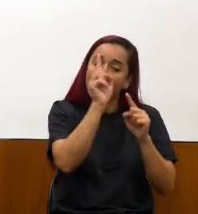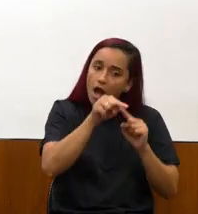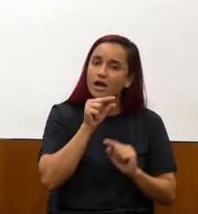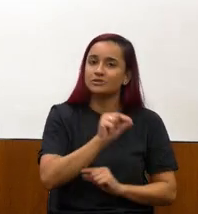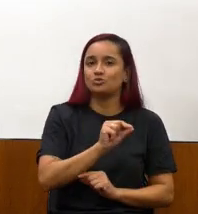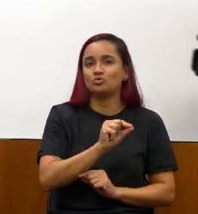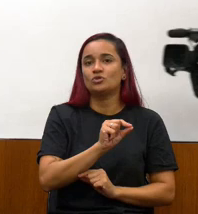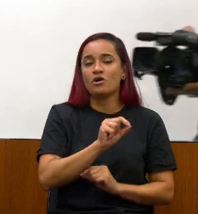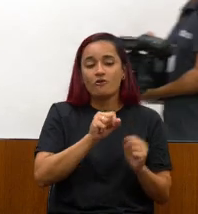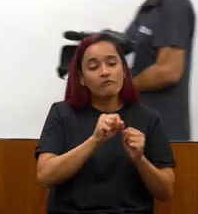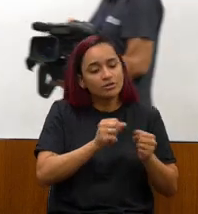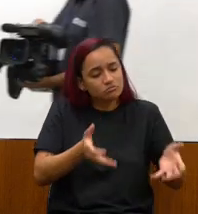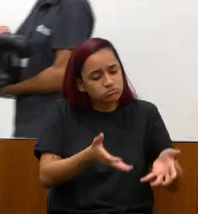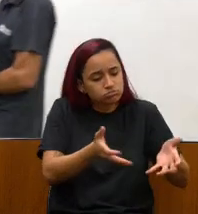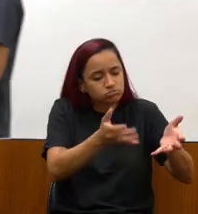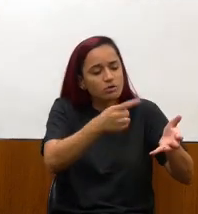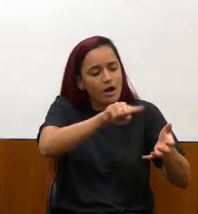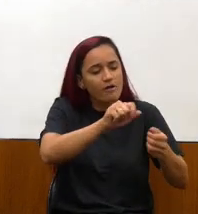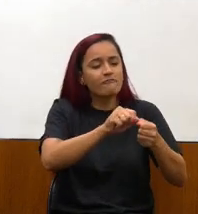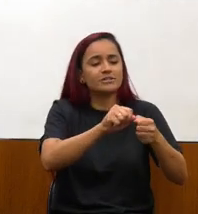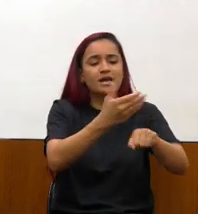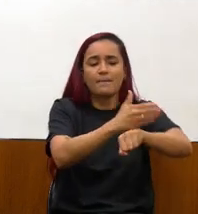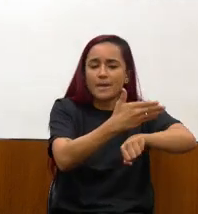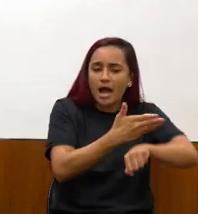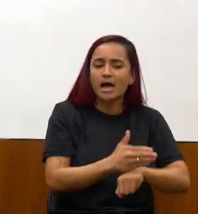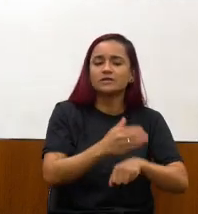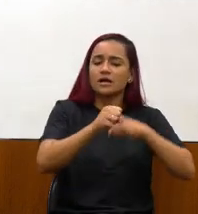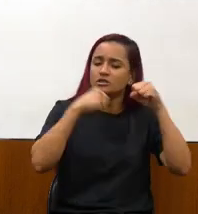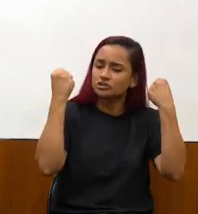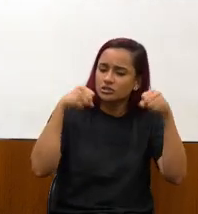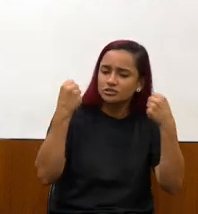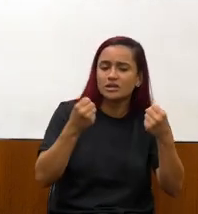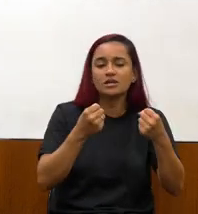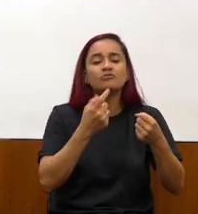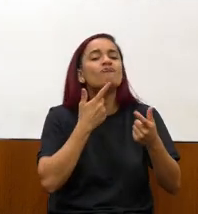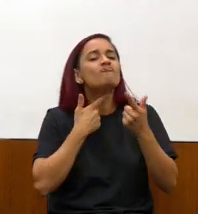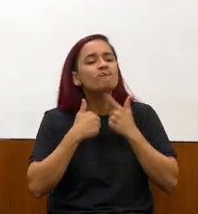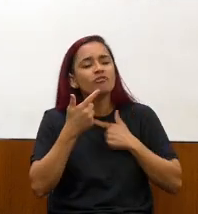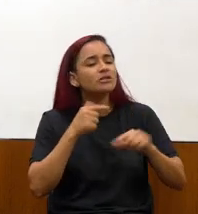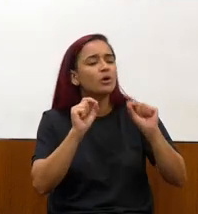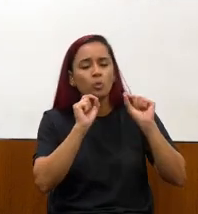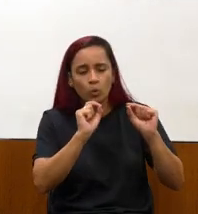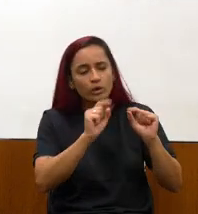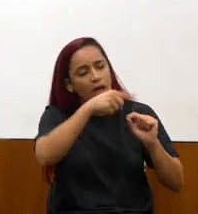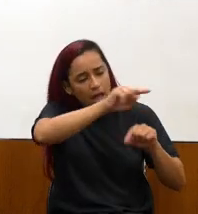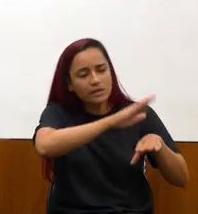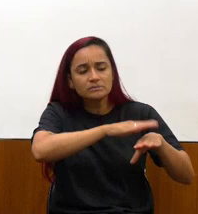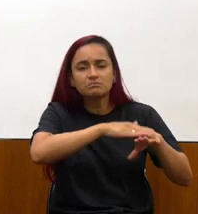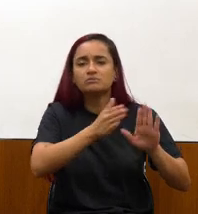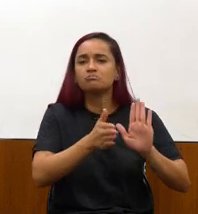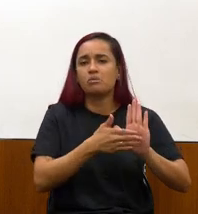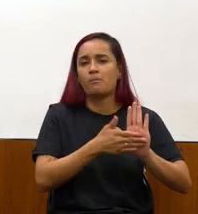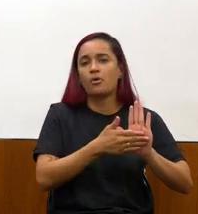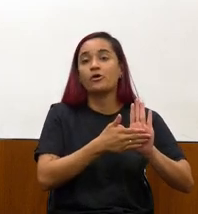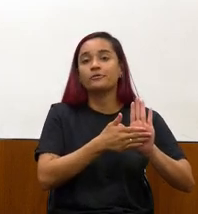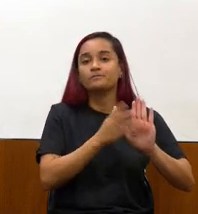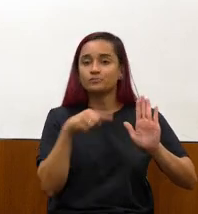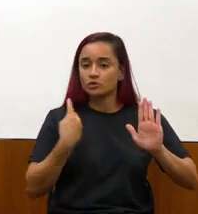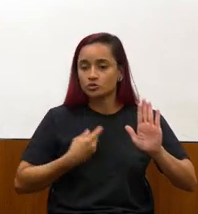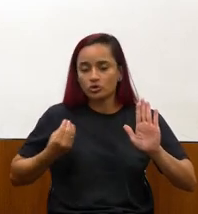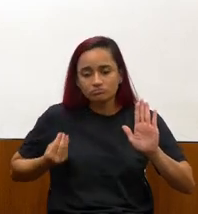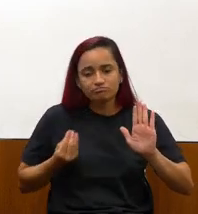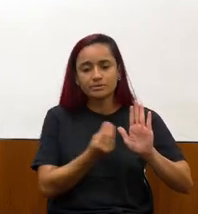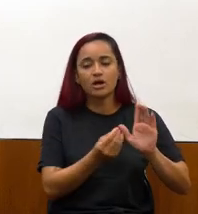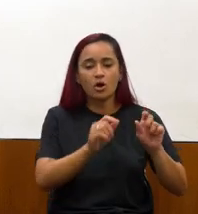elas possam ter atividades, que elas possam fazer as coisas que elas queiram, que elas propõem e que elas tenham a